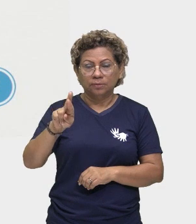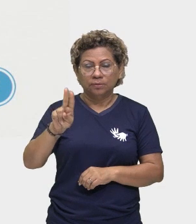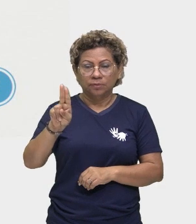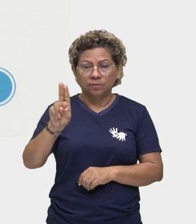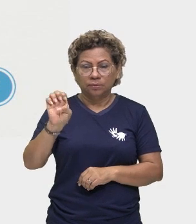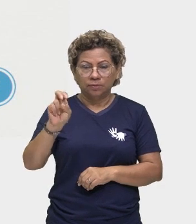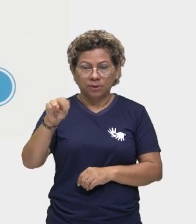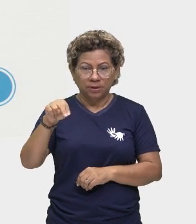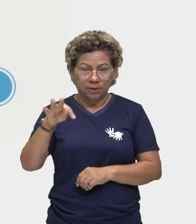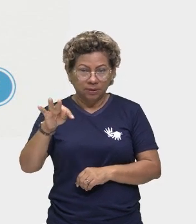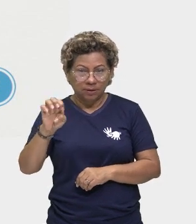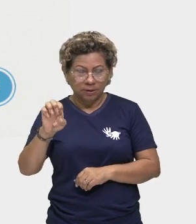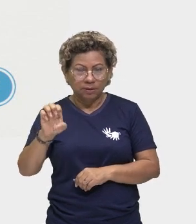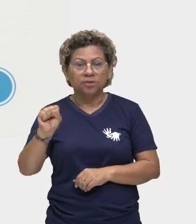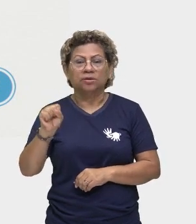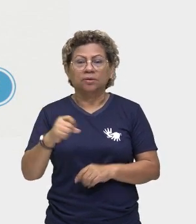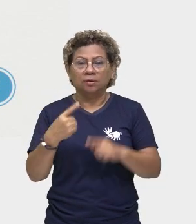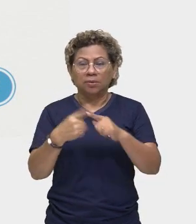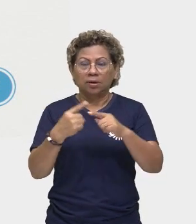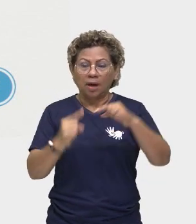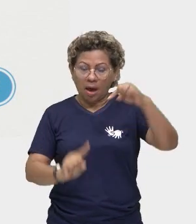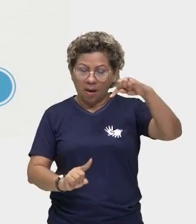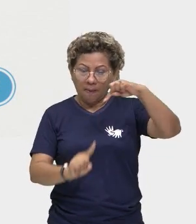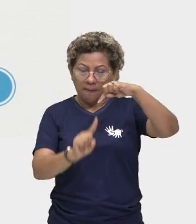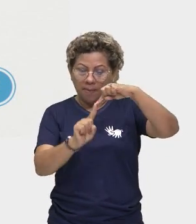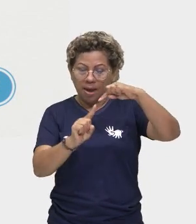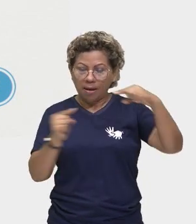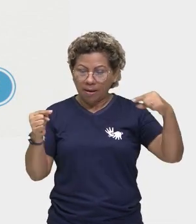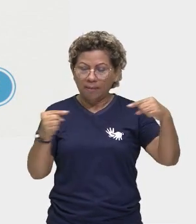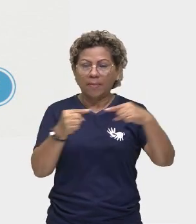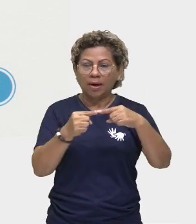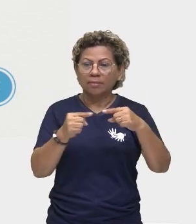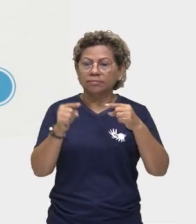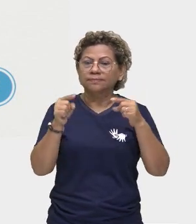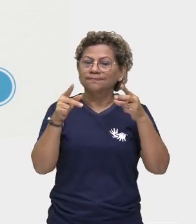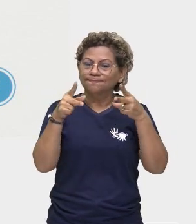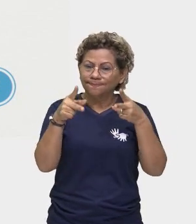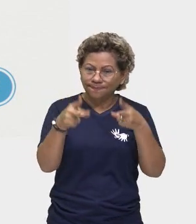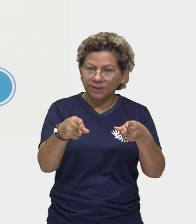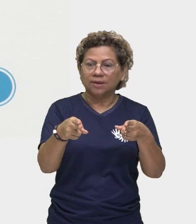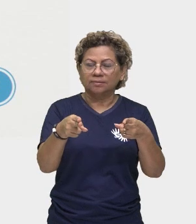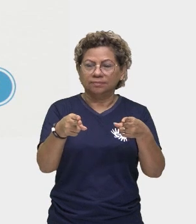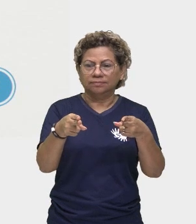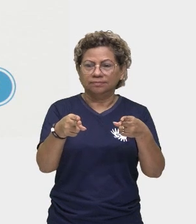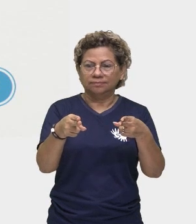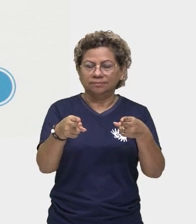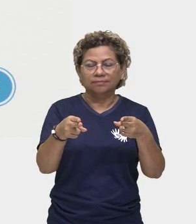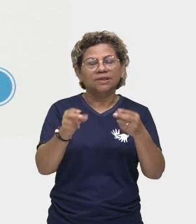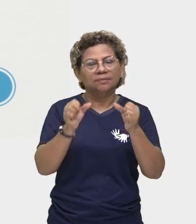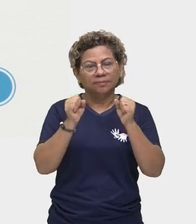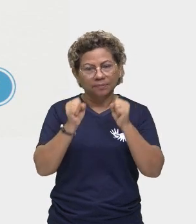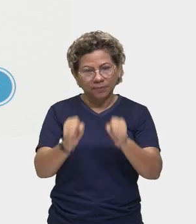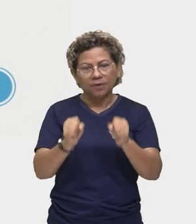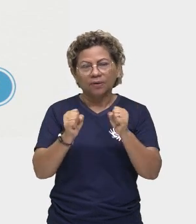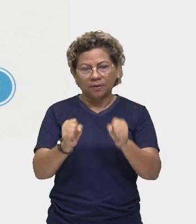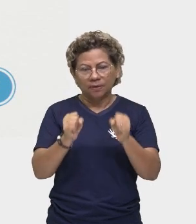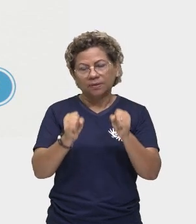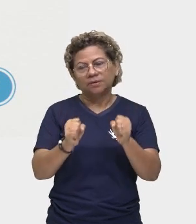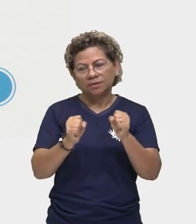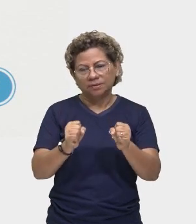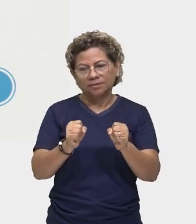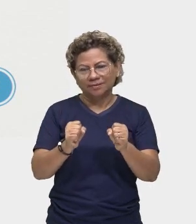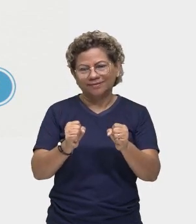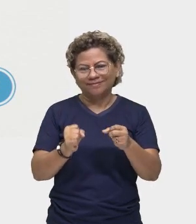né? É um ângulo reto. Então, nesse caso aqui, esse nosso polígono aqui, ele pode ser classificado como um